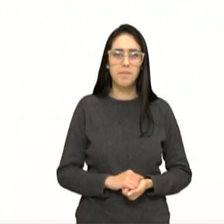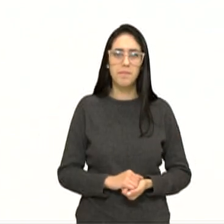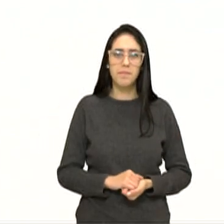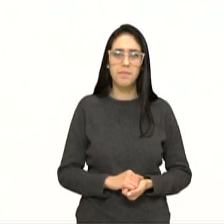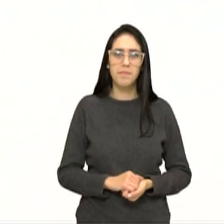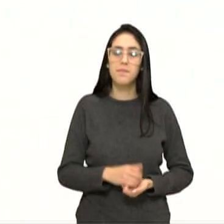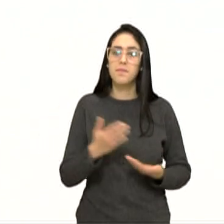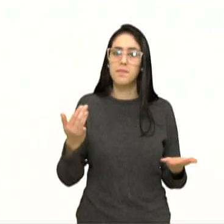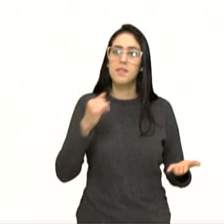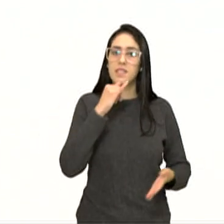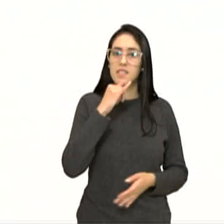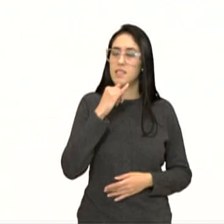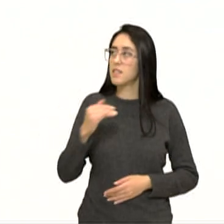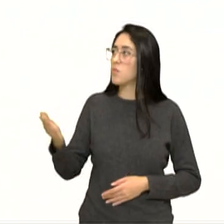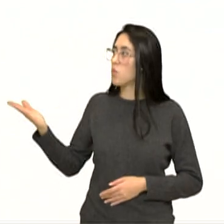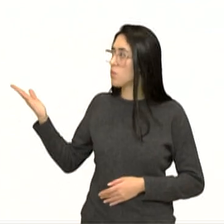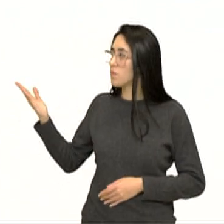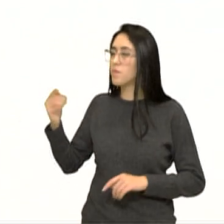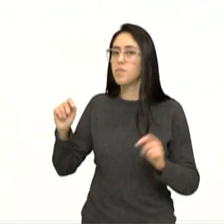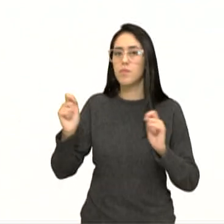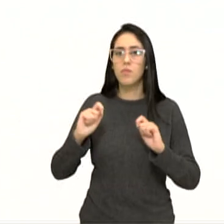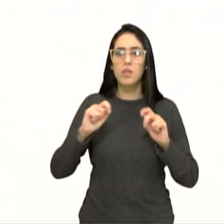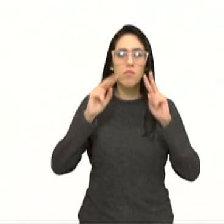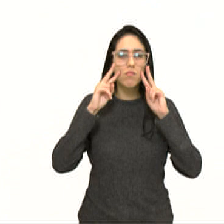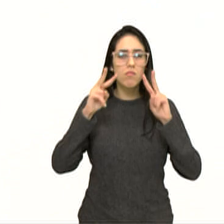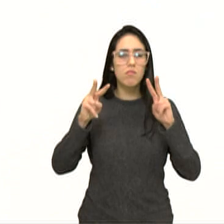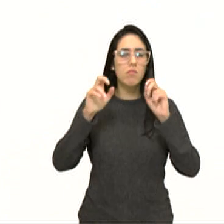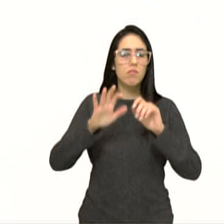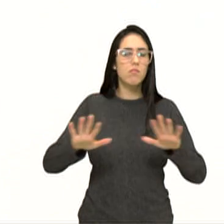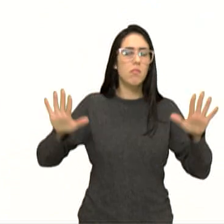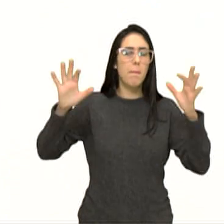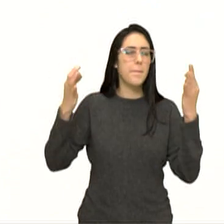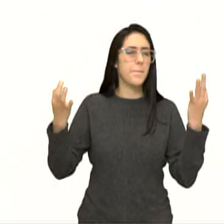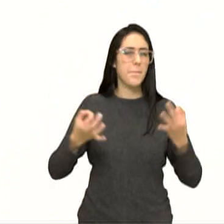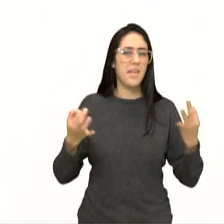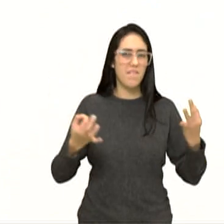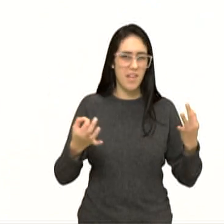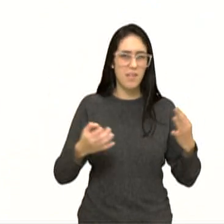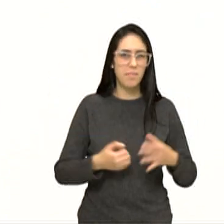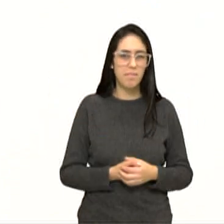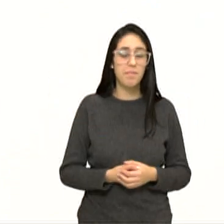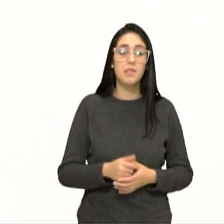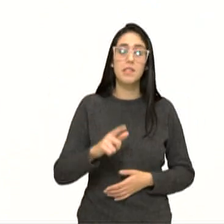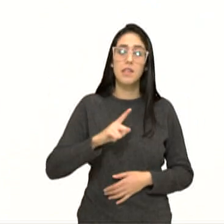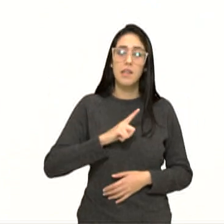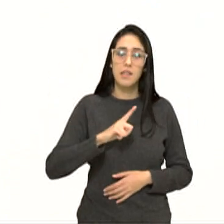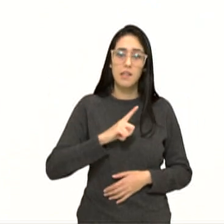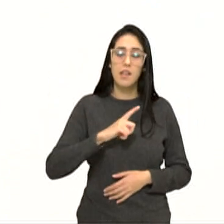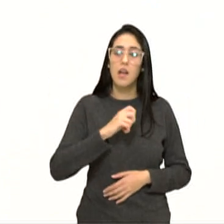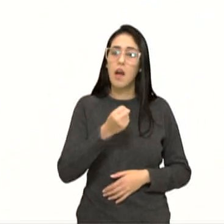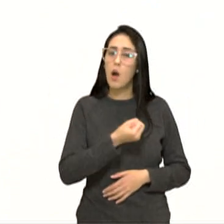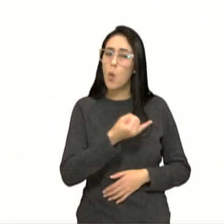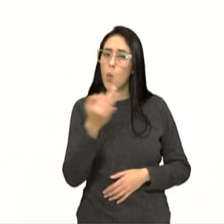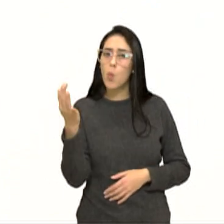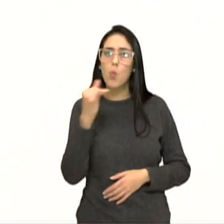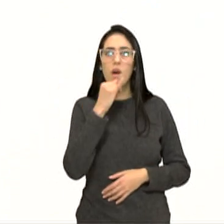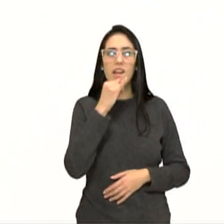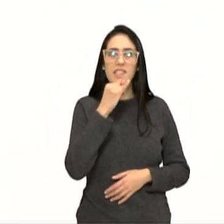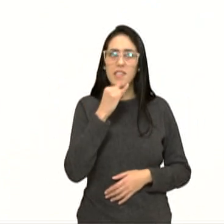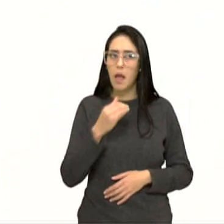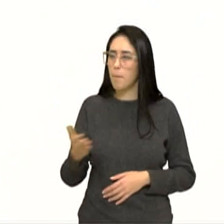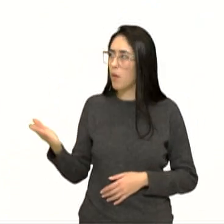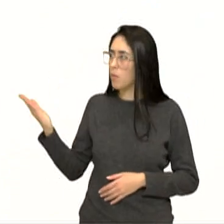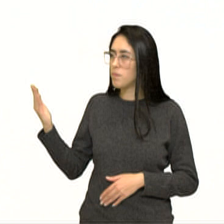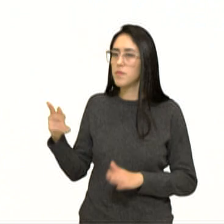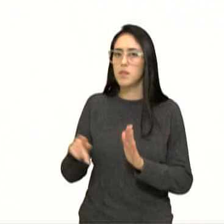no exemplo, você consegue visualizar isso perfeitamente. Então, nós temos alguns exemplos de